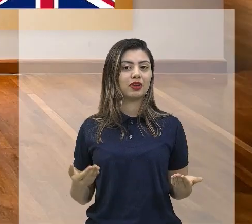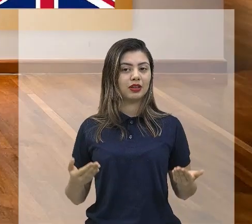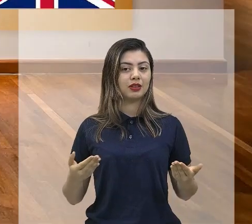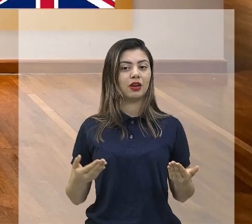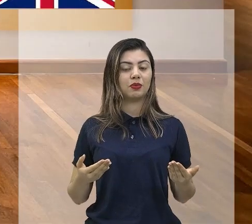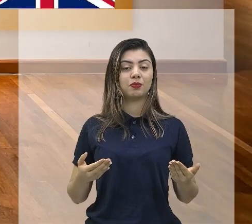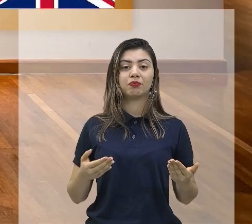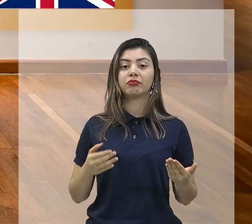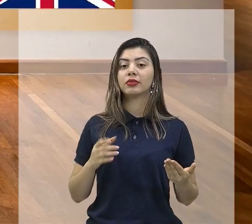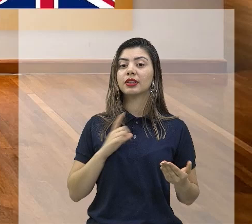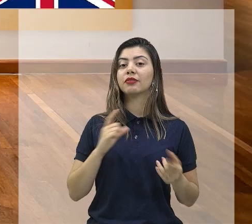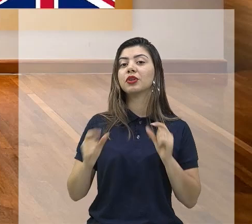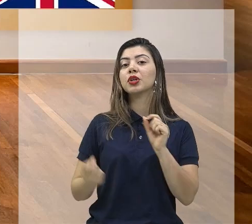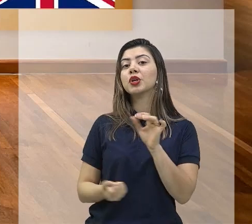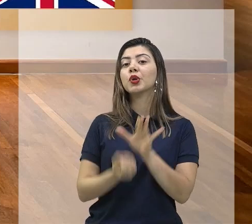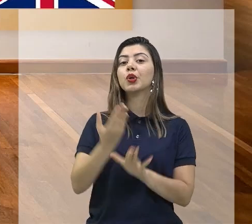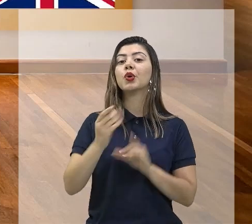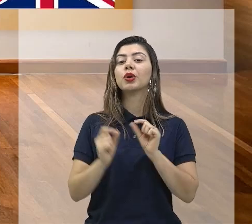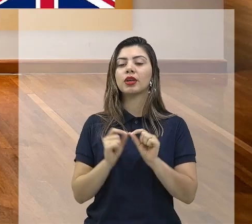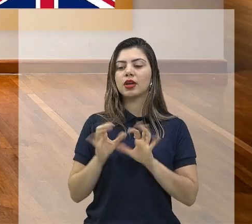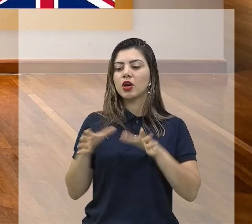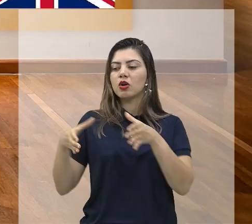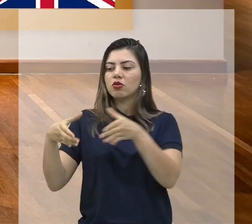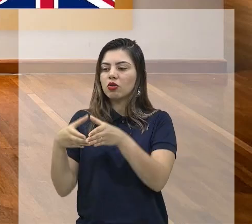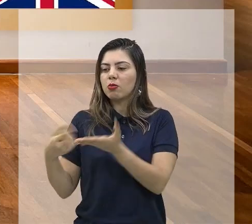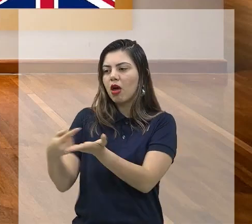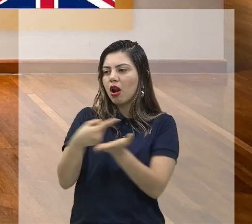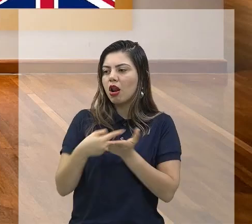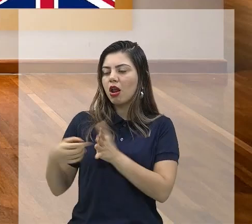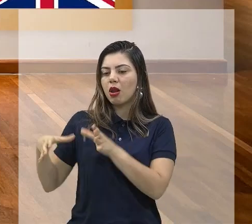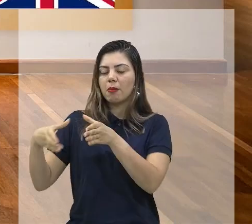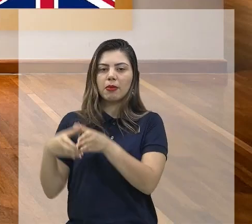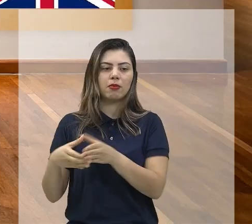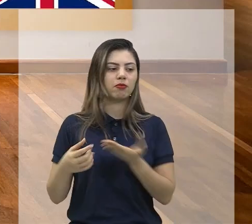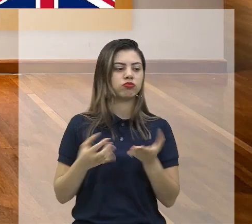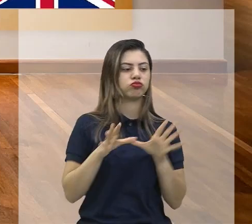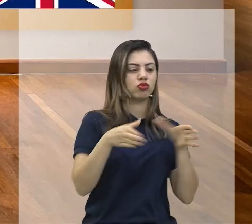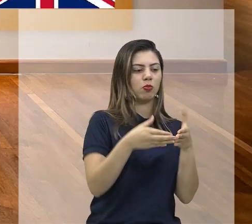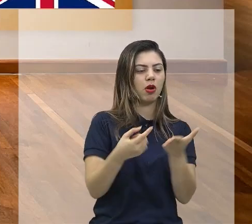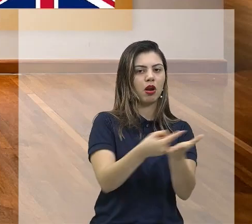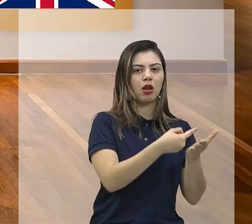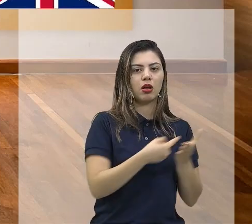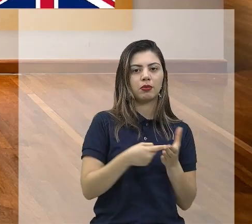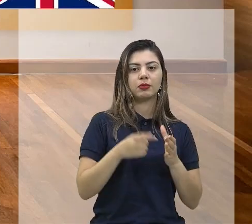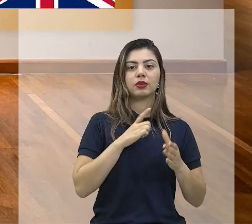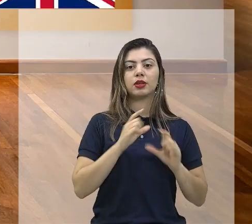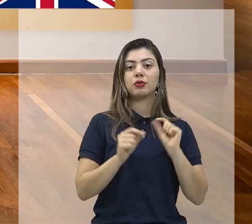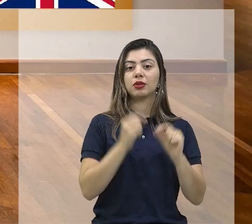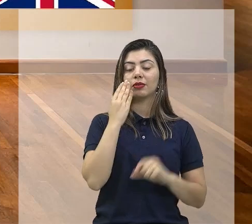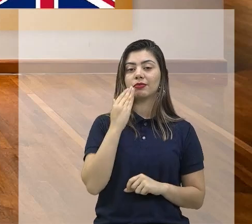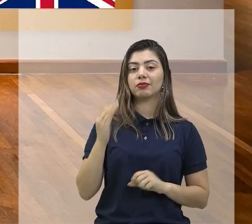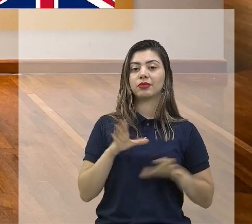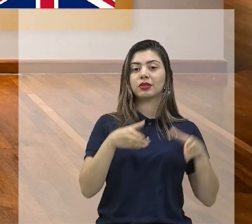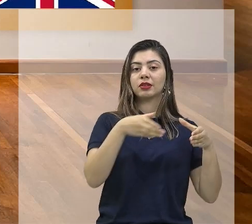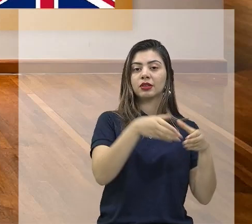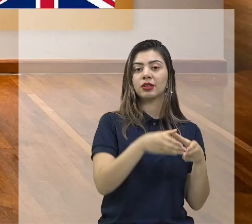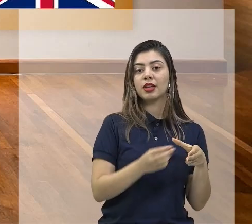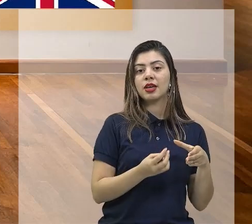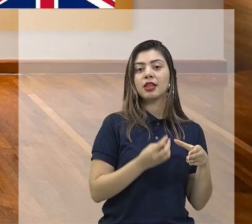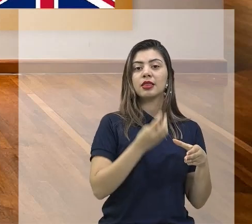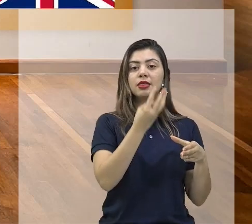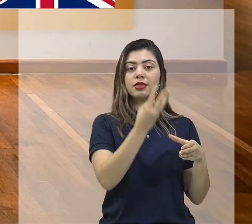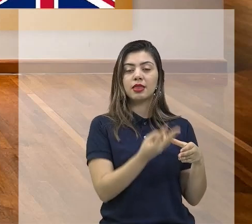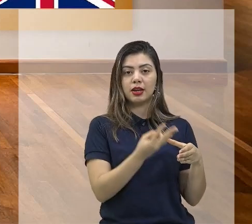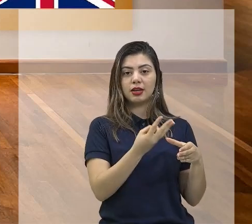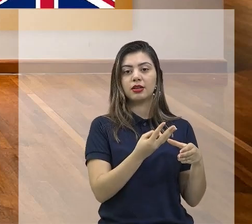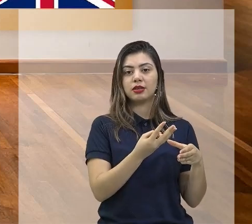que a formação então de alianças, tá? Então a gente tem de um lado aí a Tríplice Aliança, formada pela